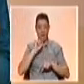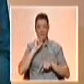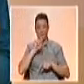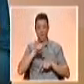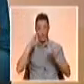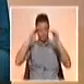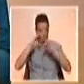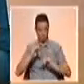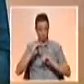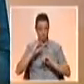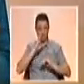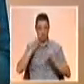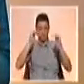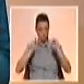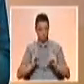de reduzir de